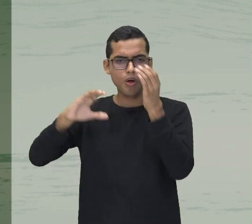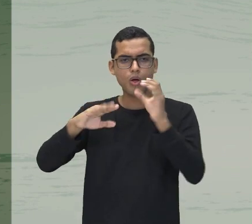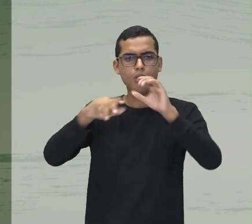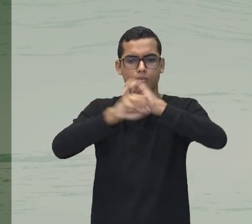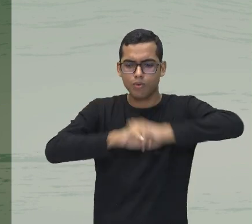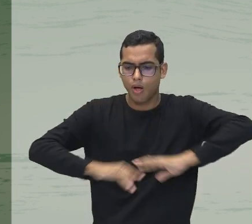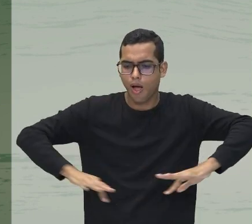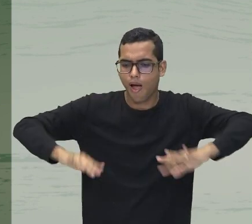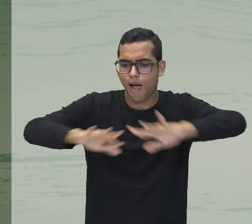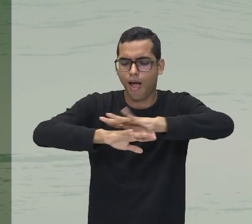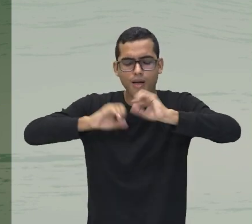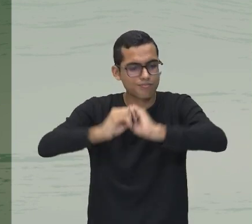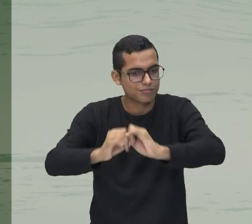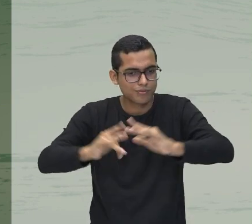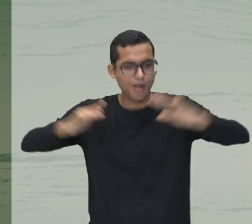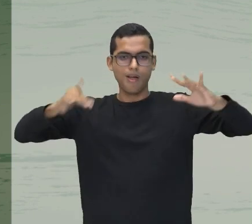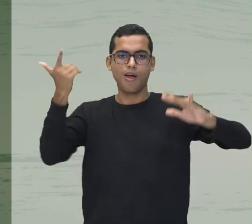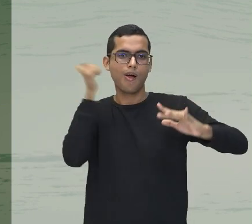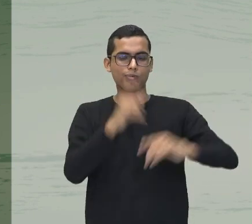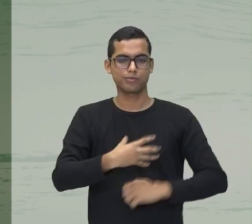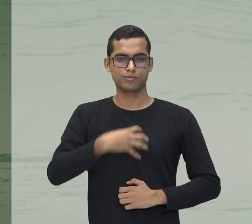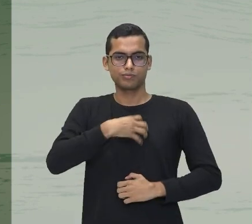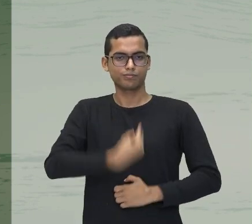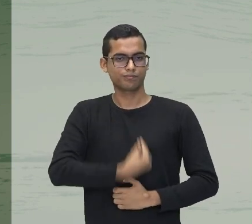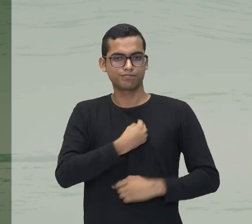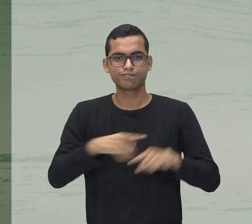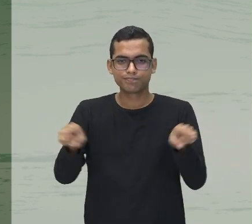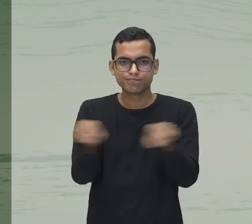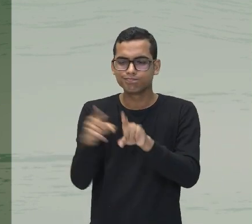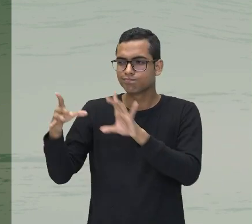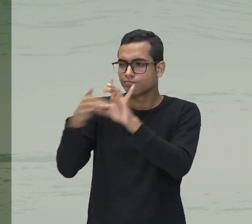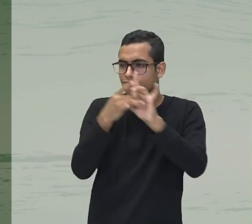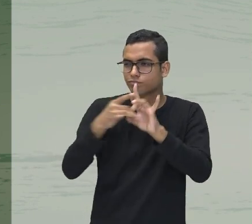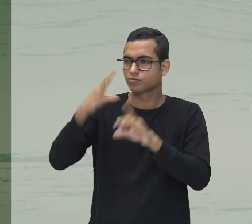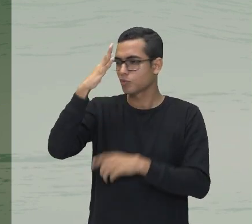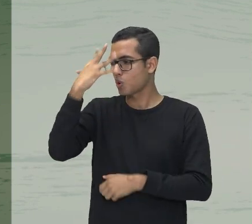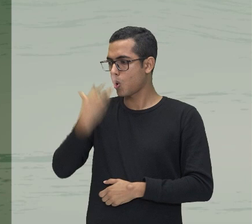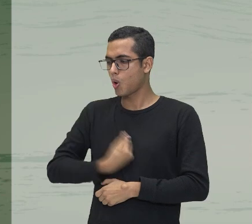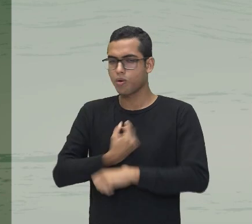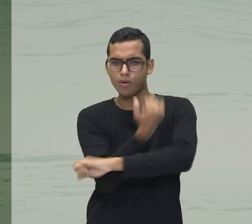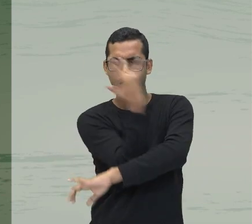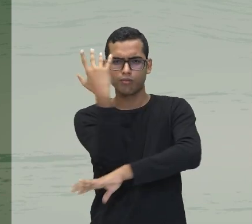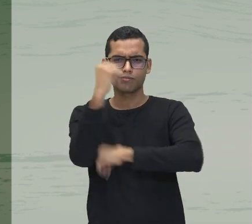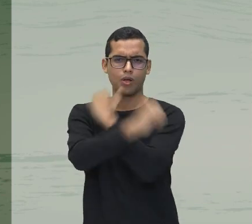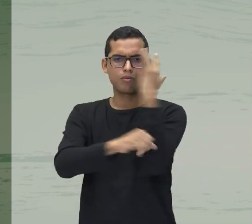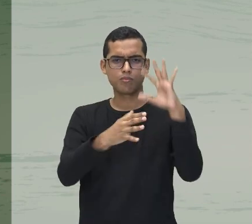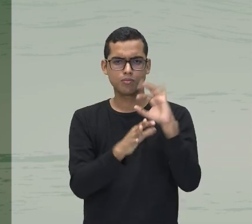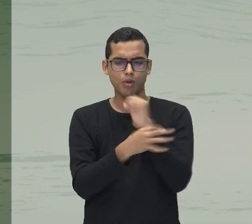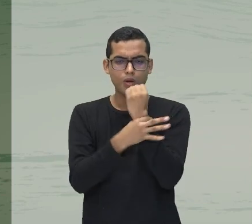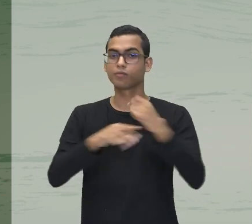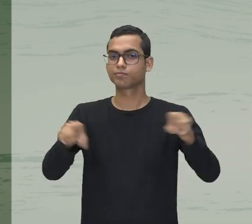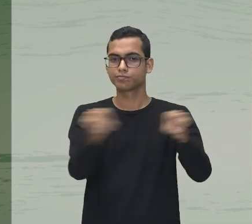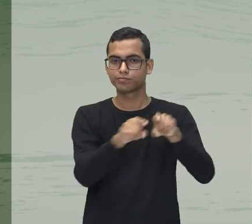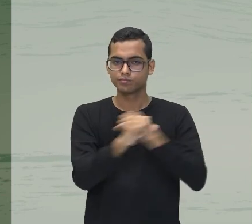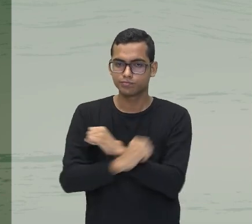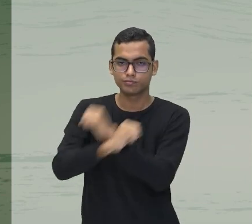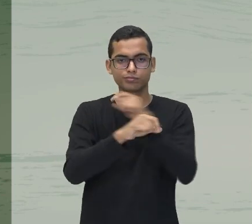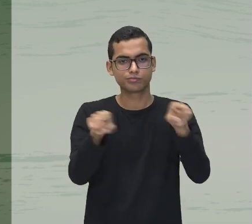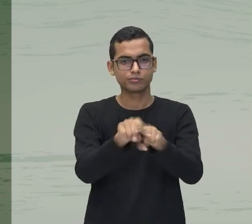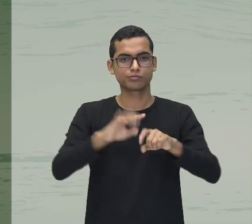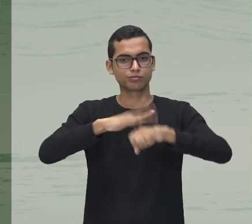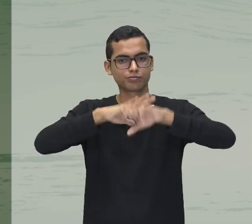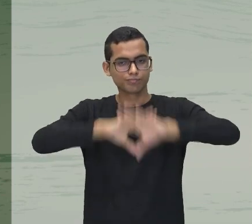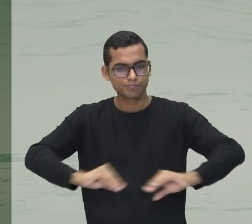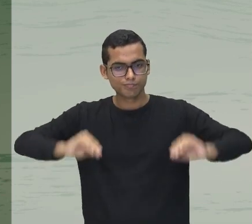ganha vida. A conexão com os espíritos da floresta se fortalece e a cura se faz presente.